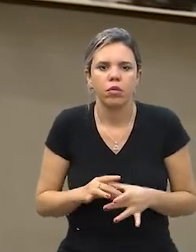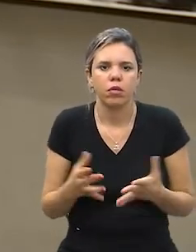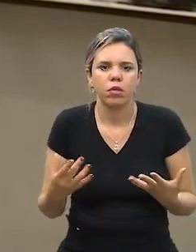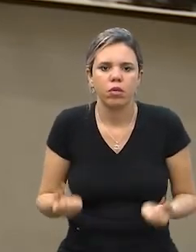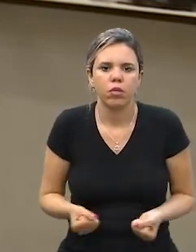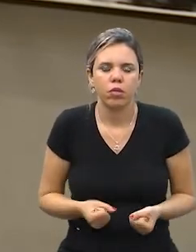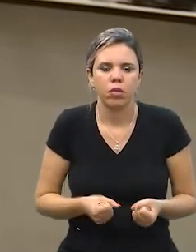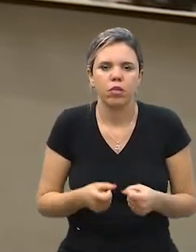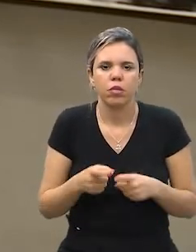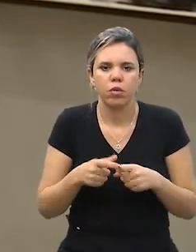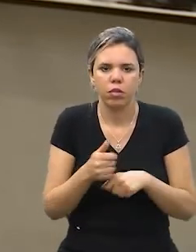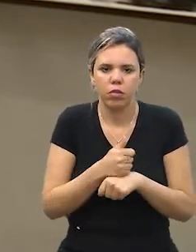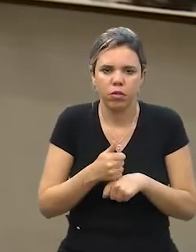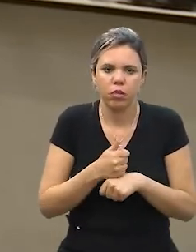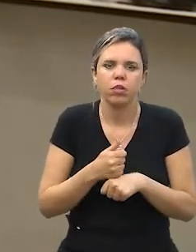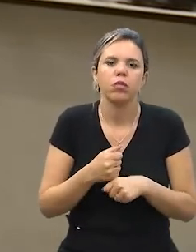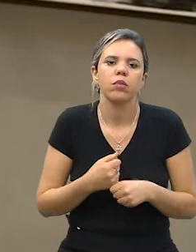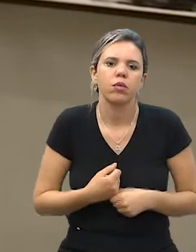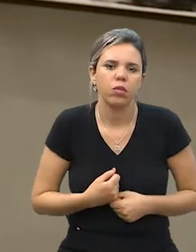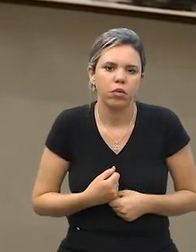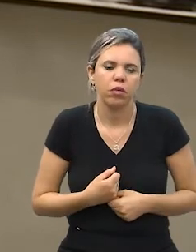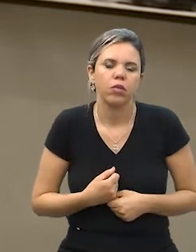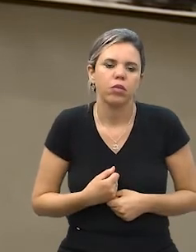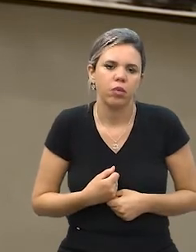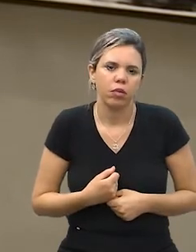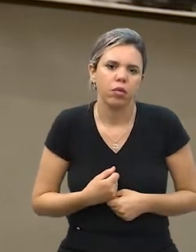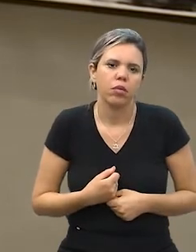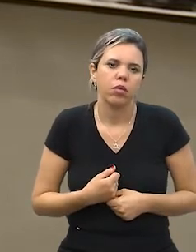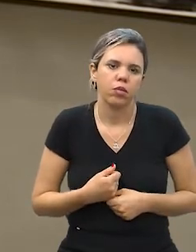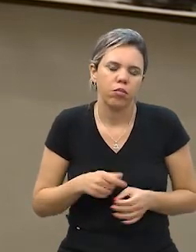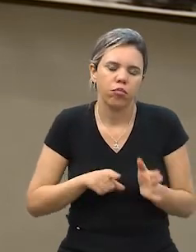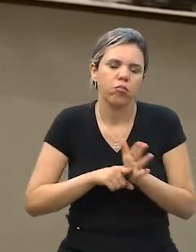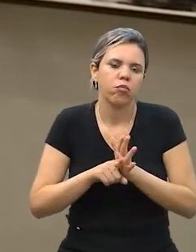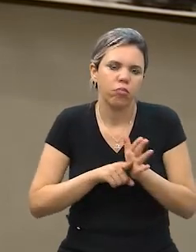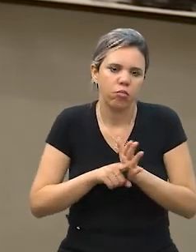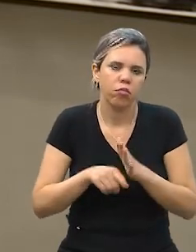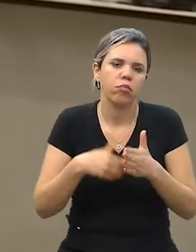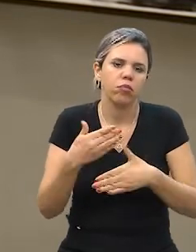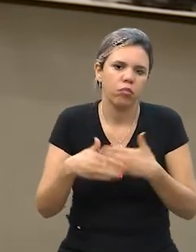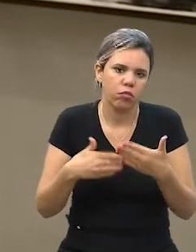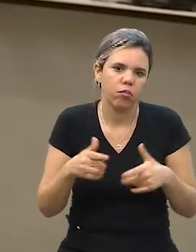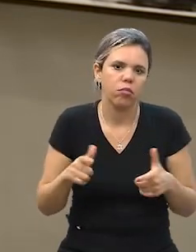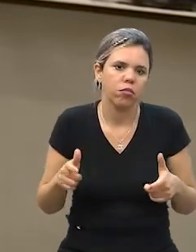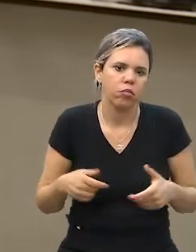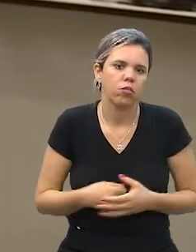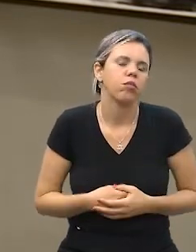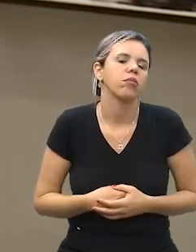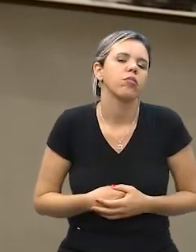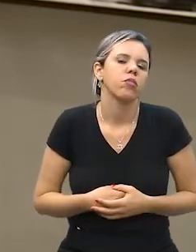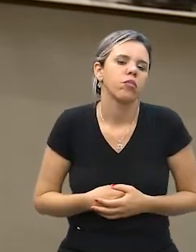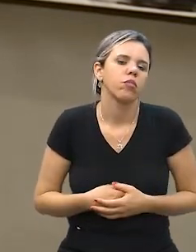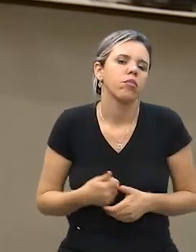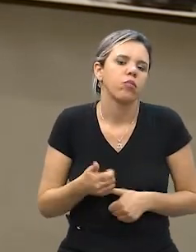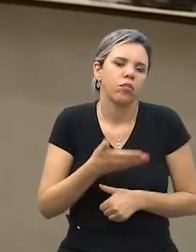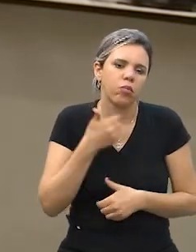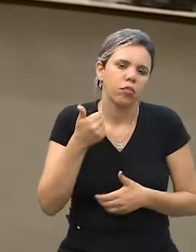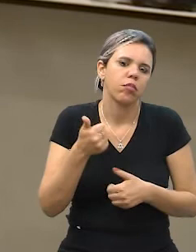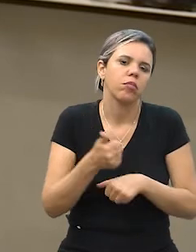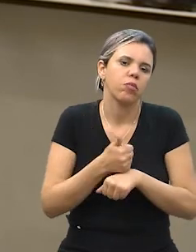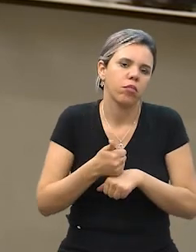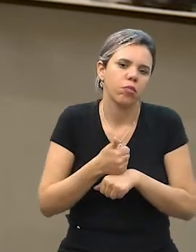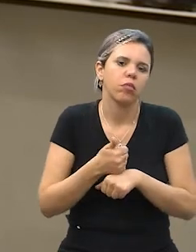permitida para os dentistas, que os dentistas vêm estudando cada vez mais e vêm se